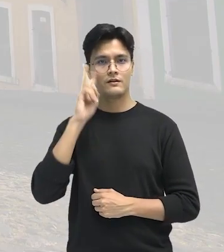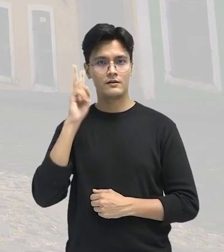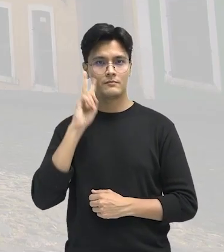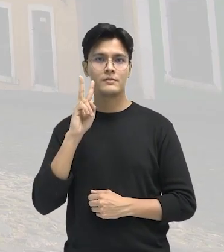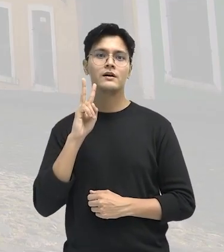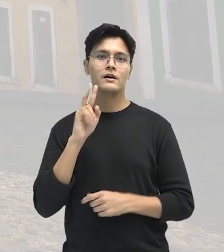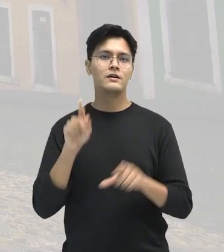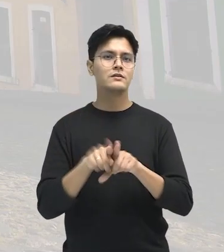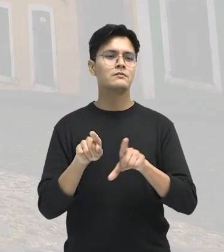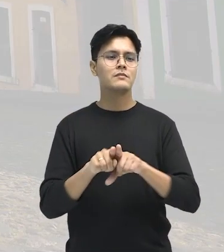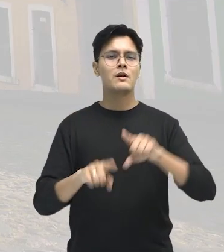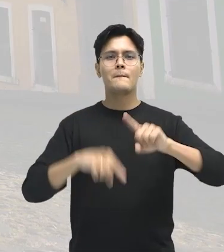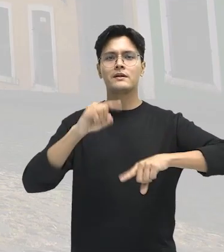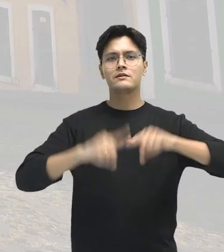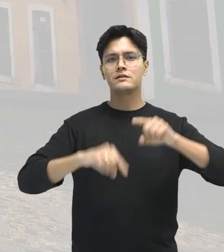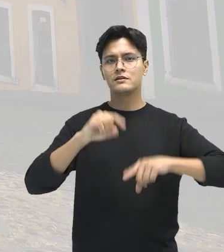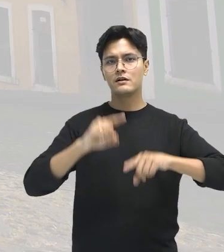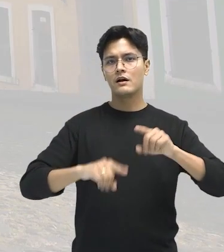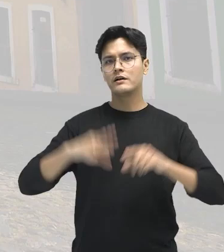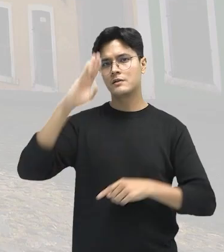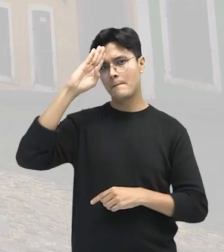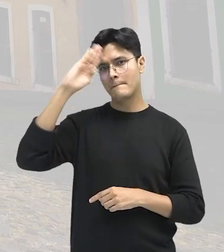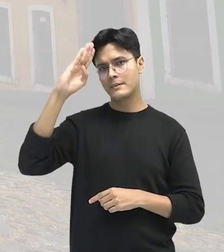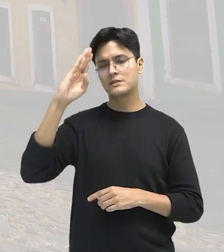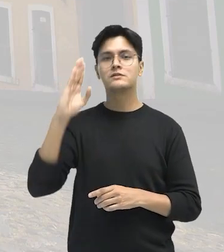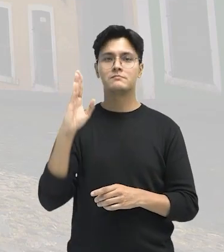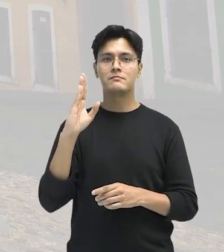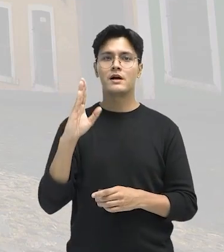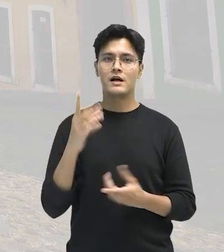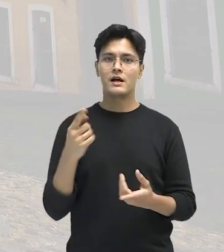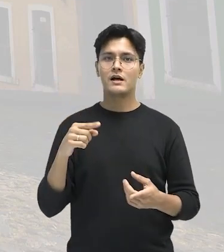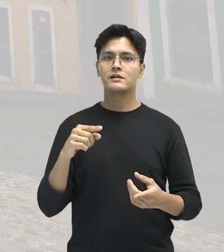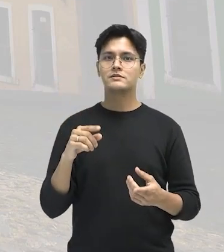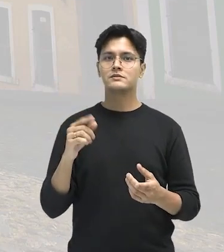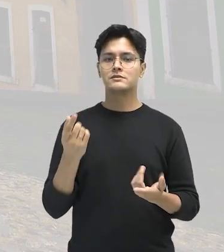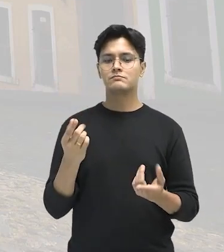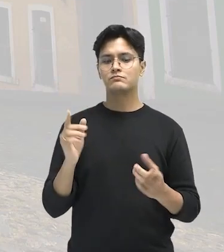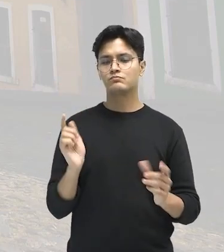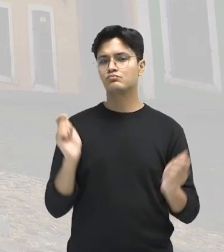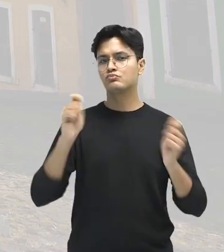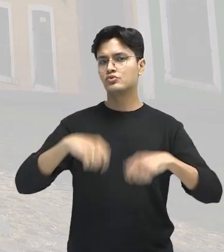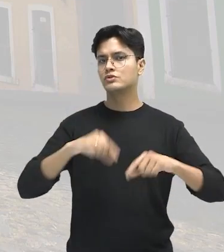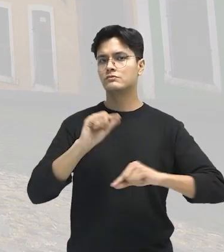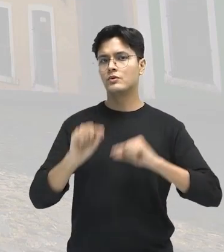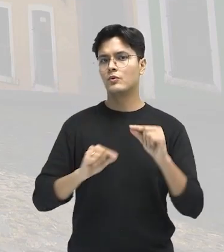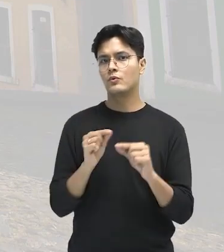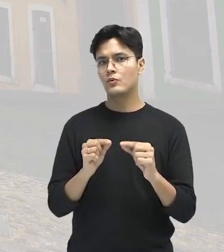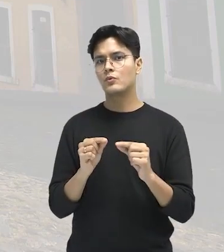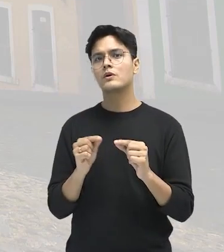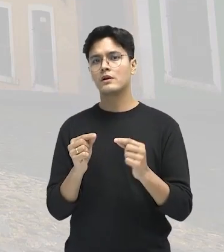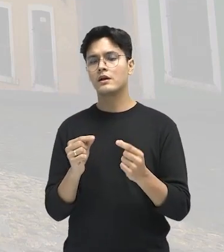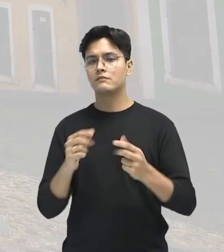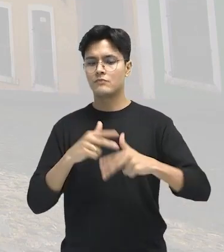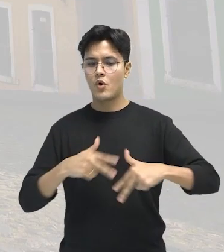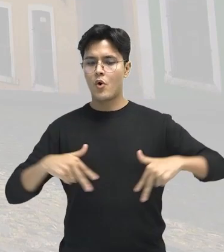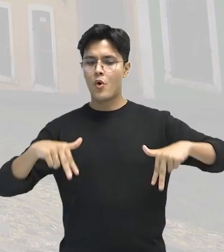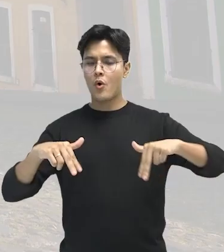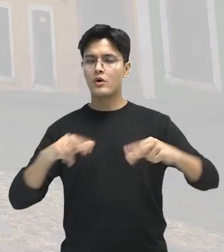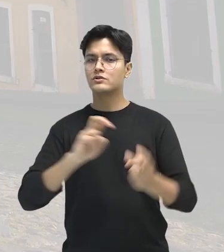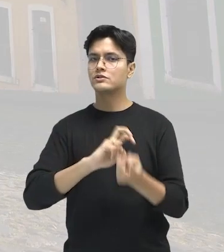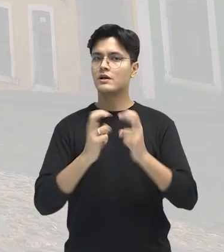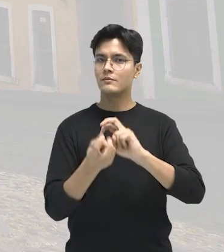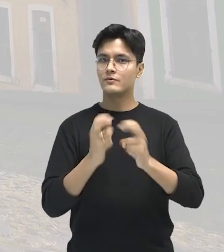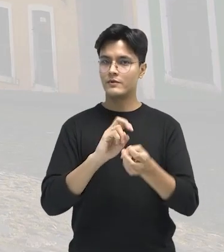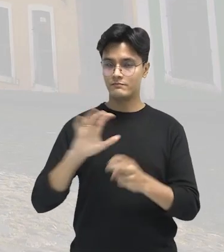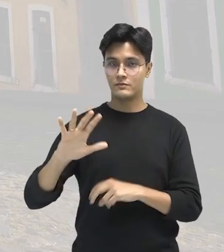relembrar aí quais são os instrumentos, né, que juntos dão som, dão ritmo aí à nossa roda de capoeira?